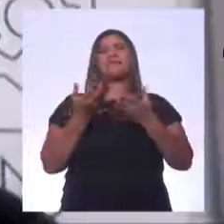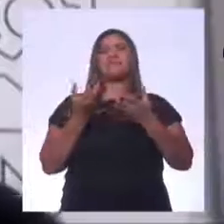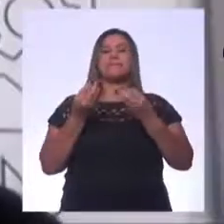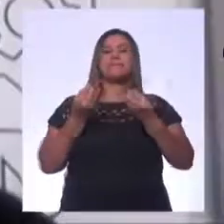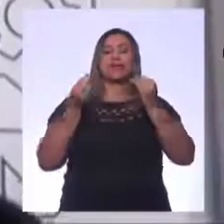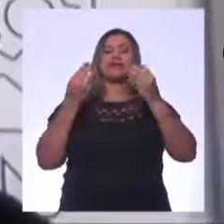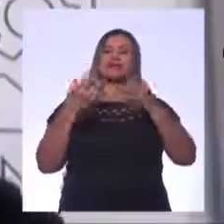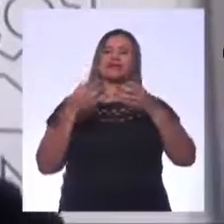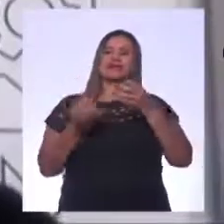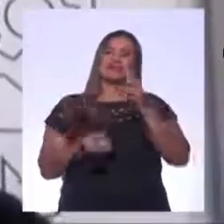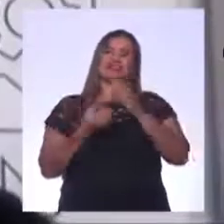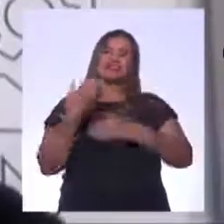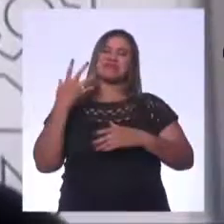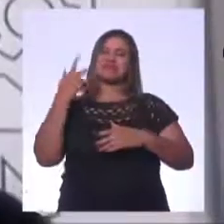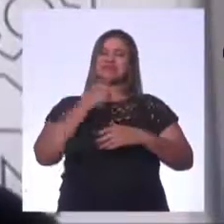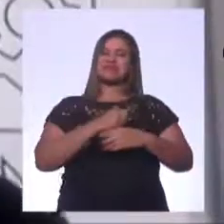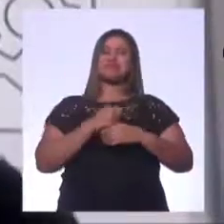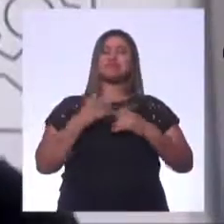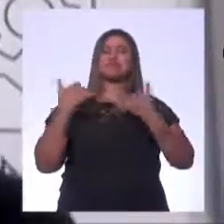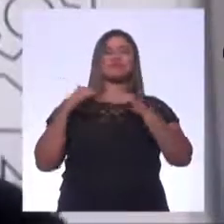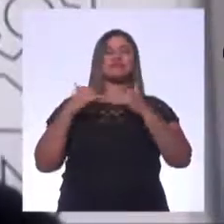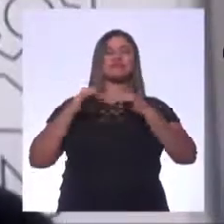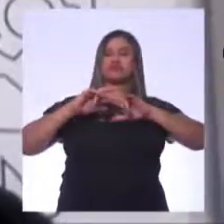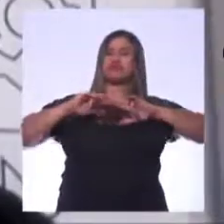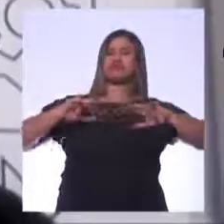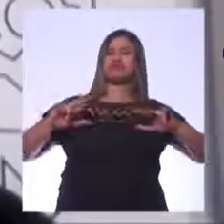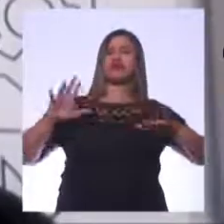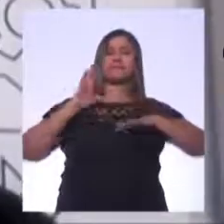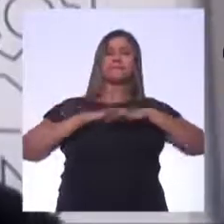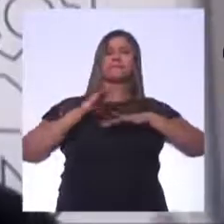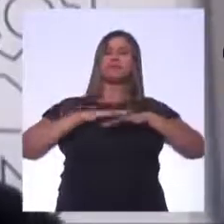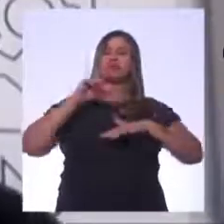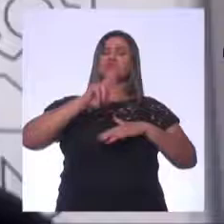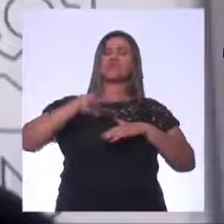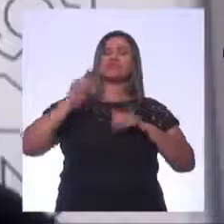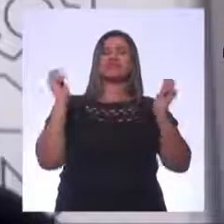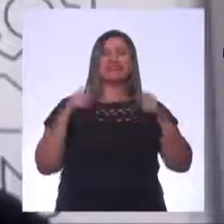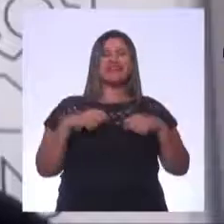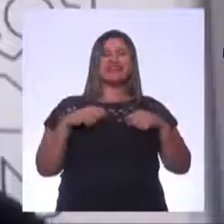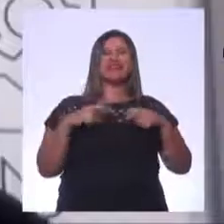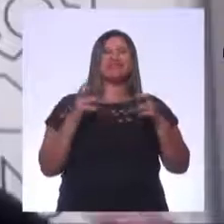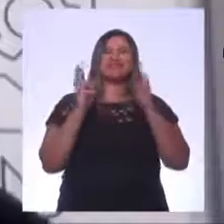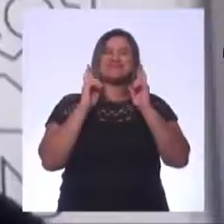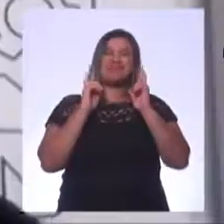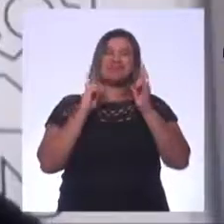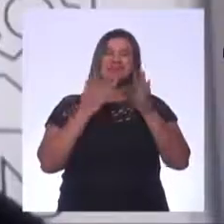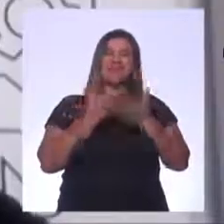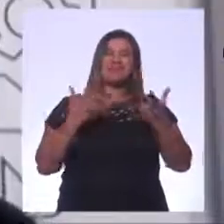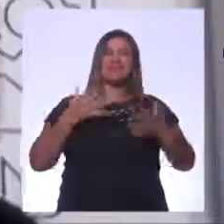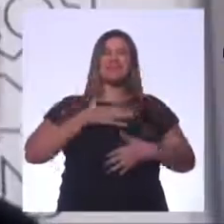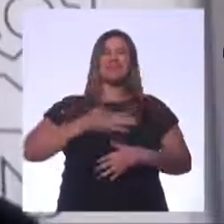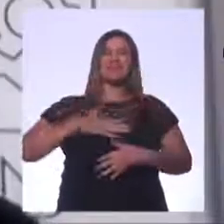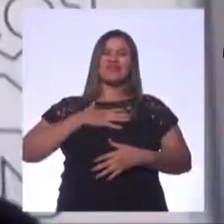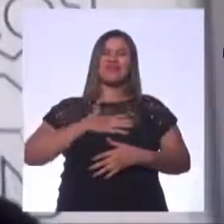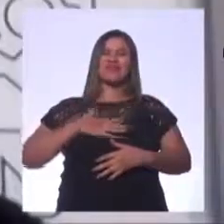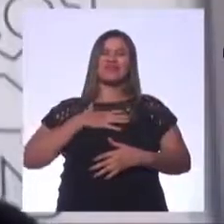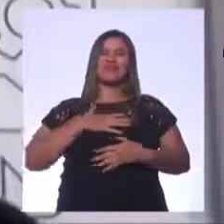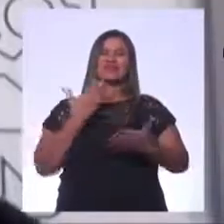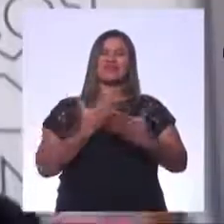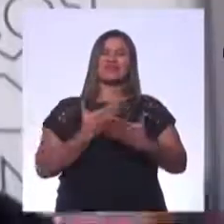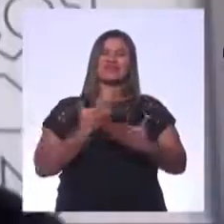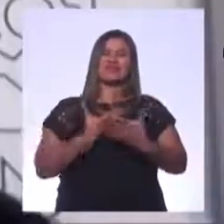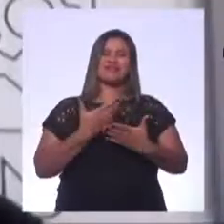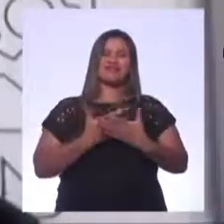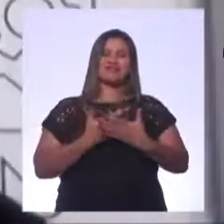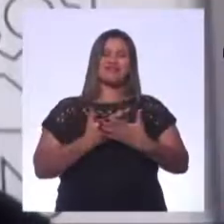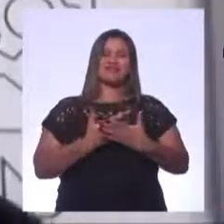Então, o circuito elétrico pode ser utilizado de diversas maneiras. Eu espero, sinceramente, que vocês tenham gostado dessa nossa aula,